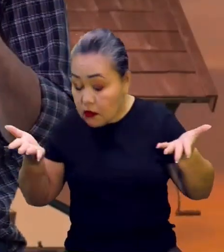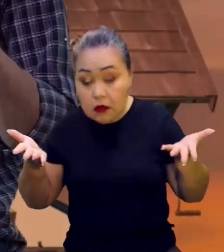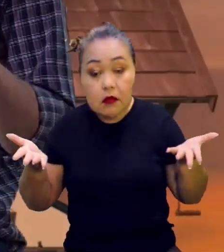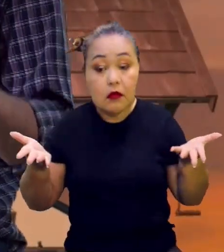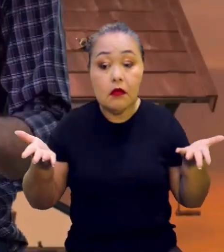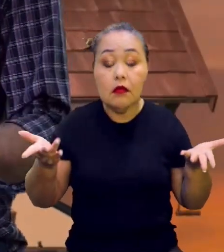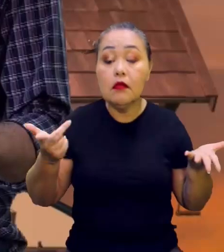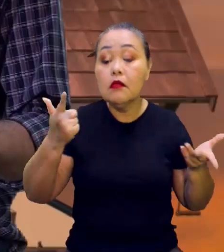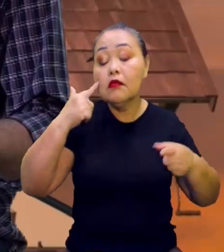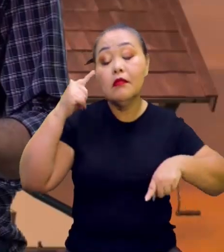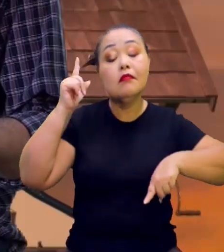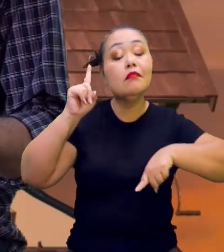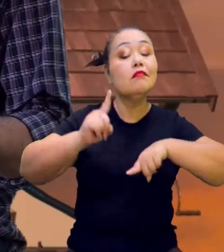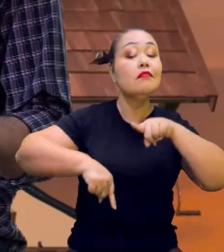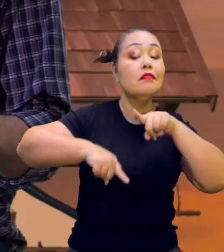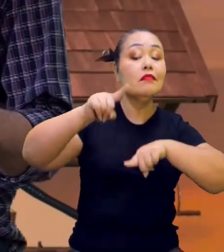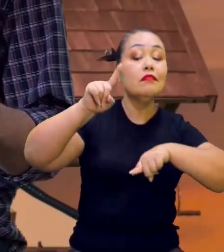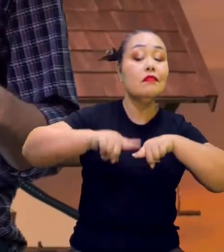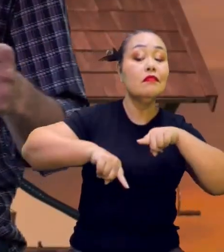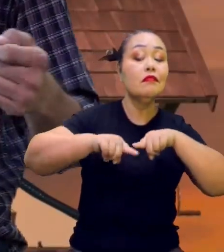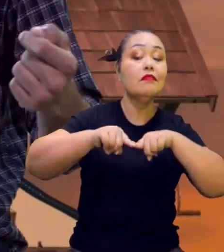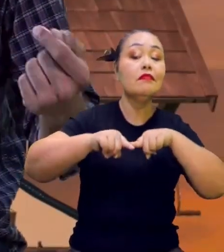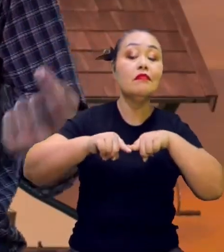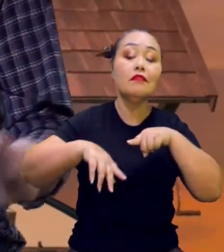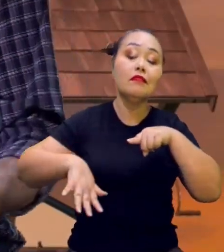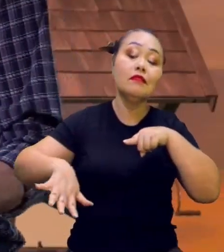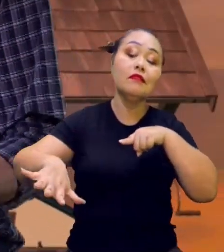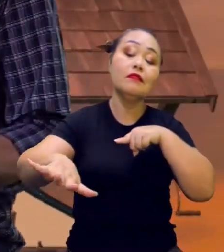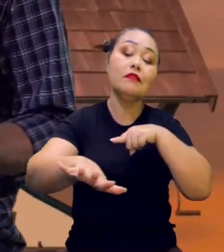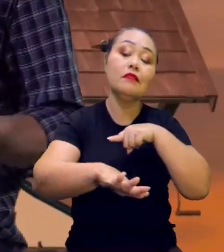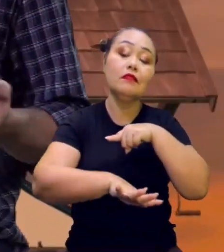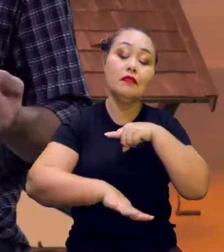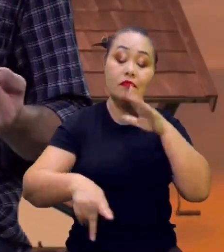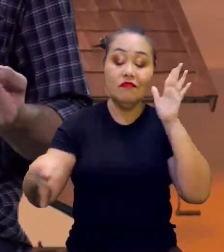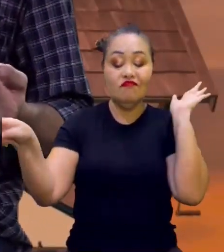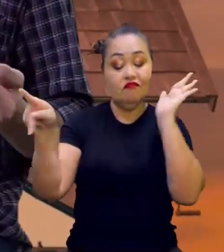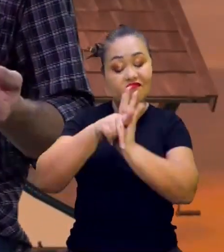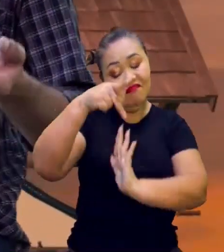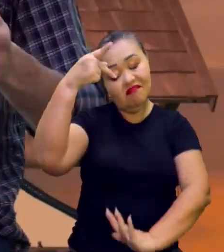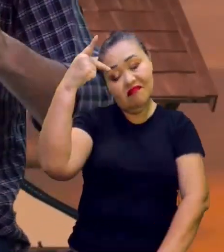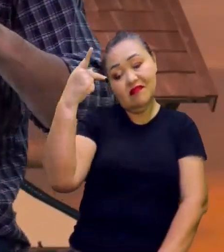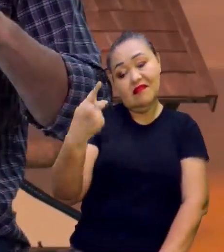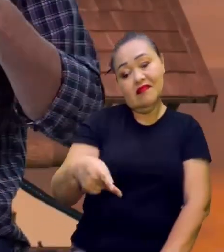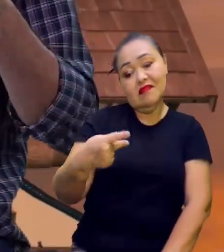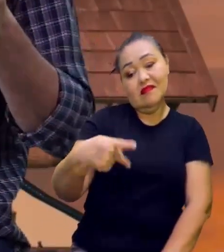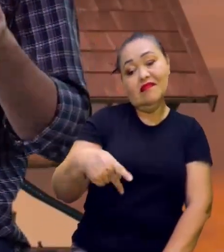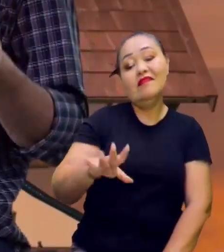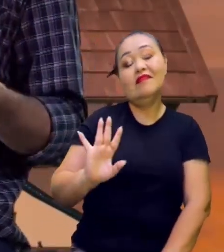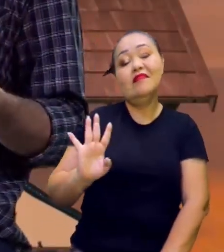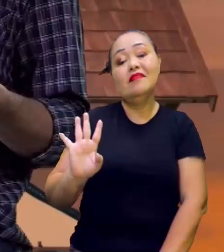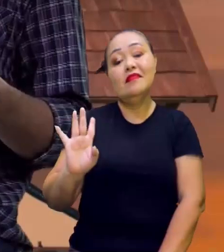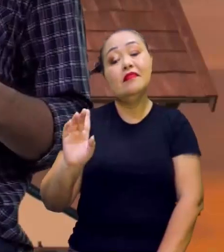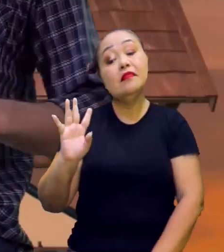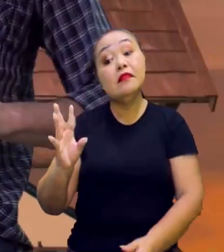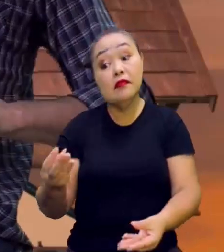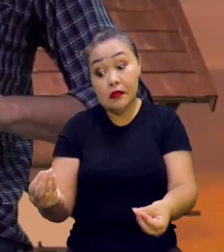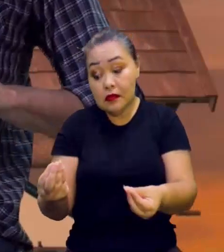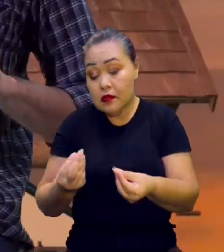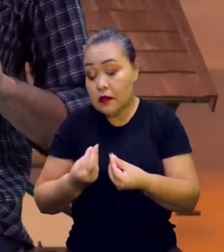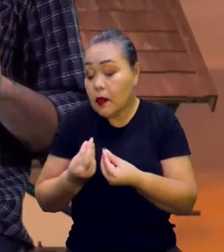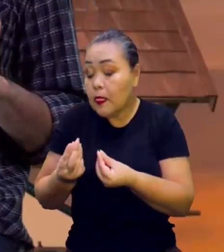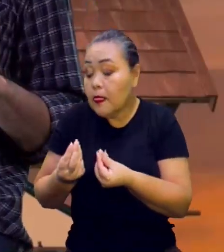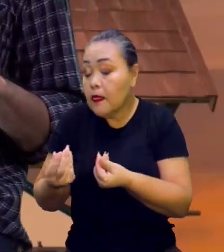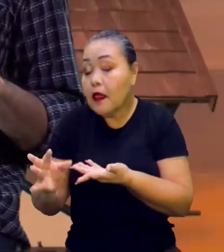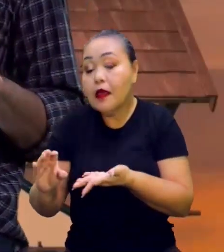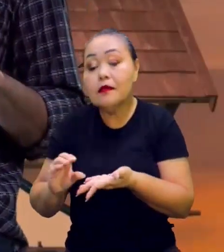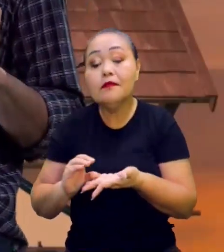os produtos do ambiente nativo e ainda você receber fomento, que é uma